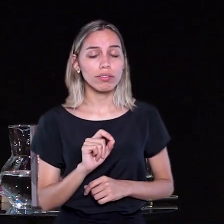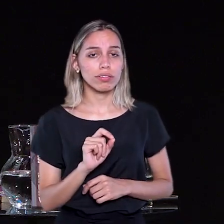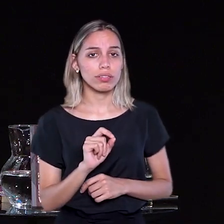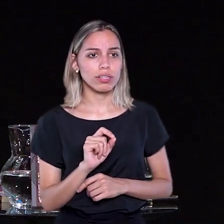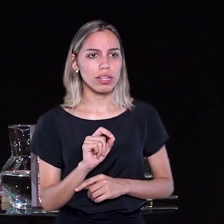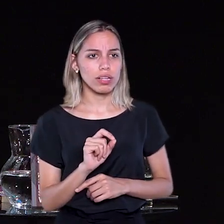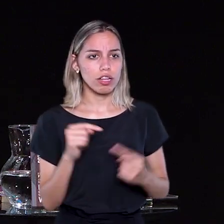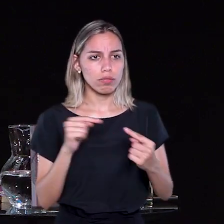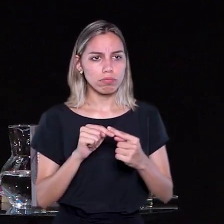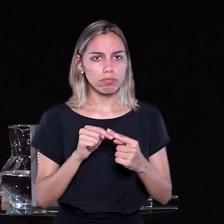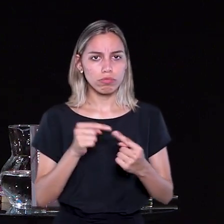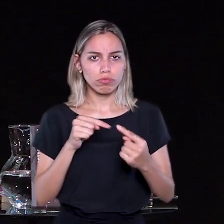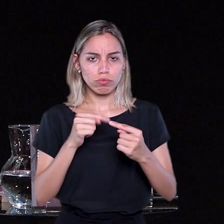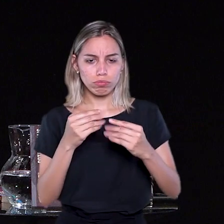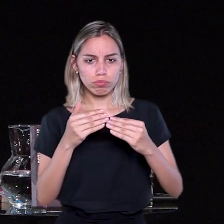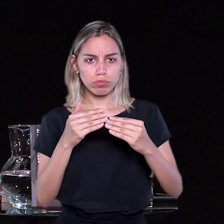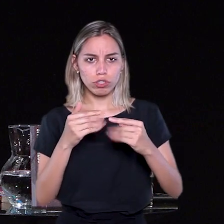racialmente